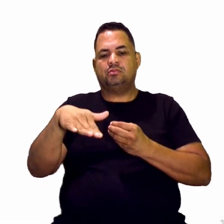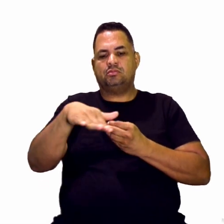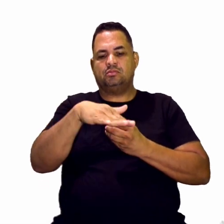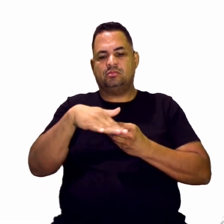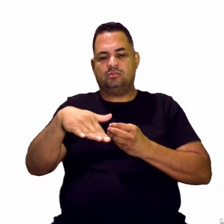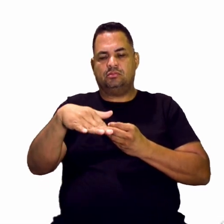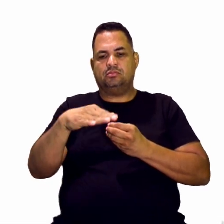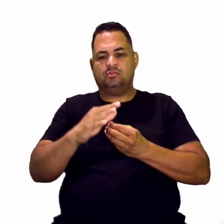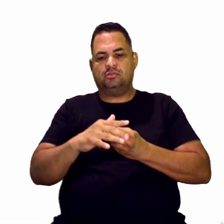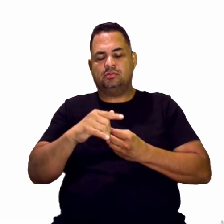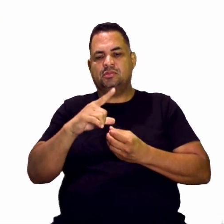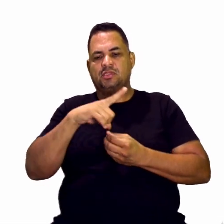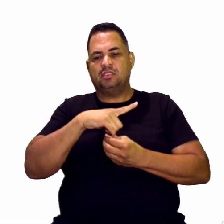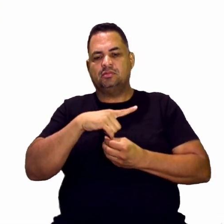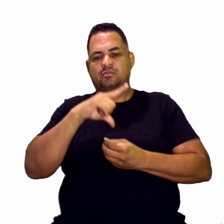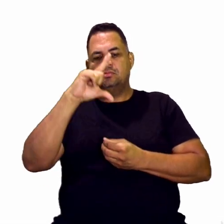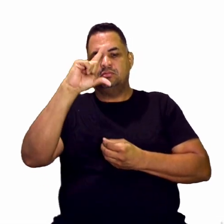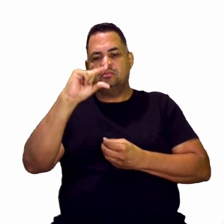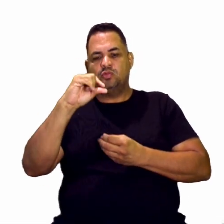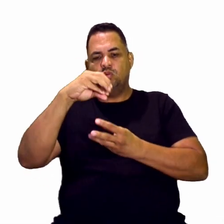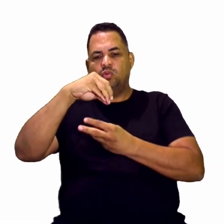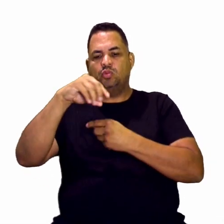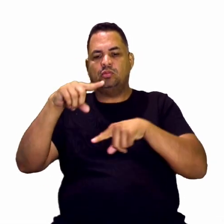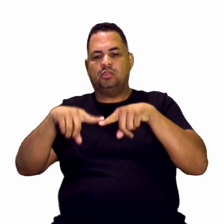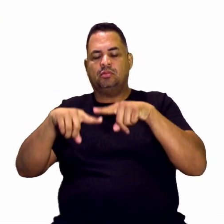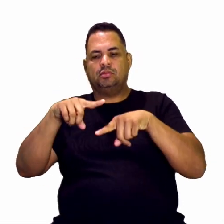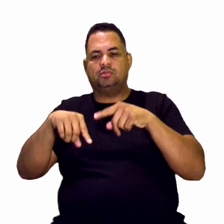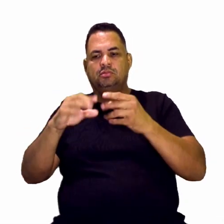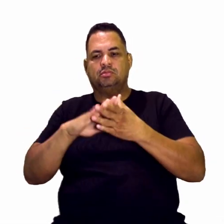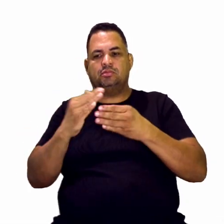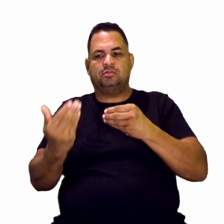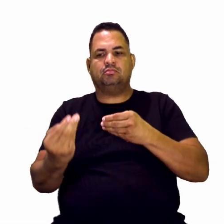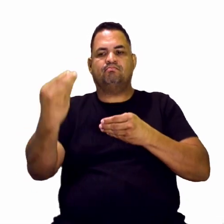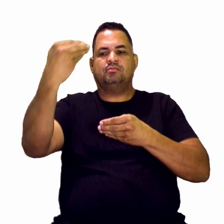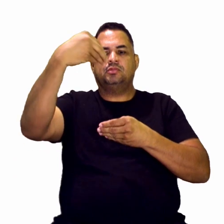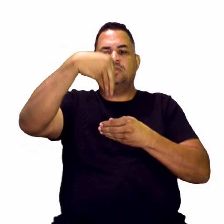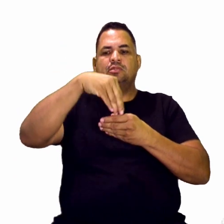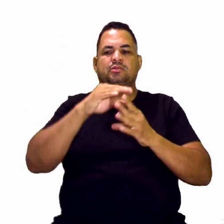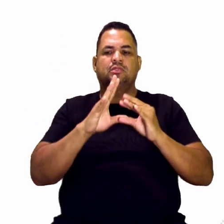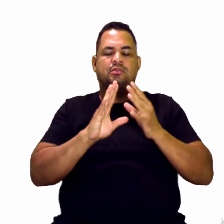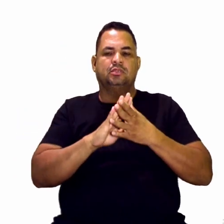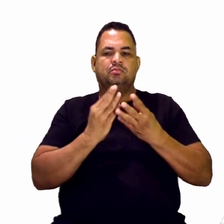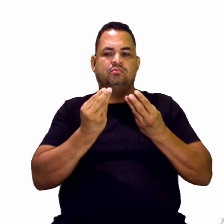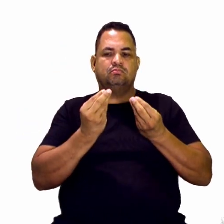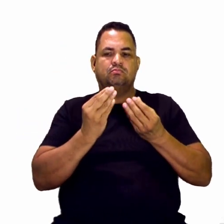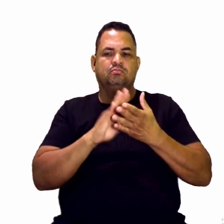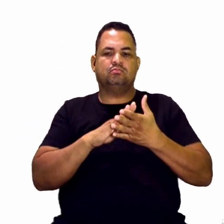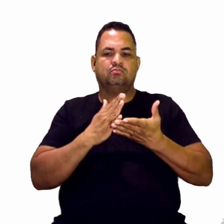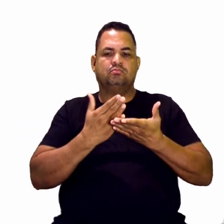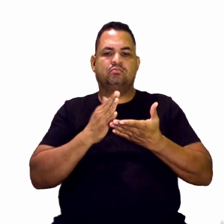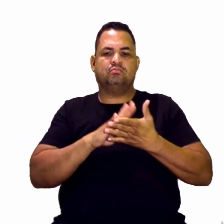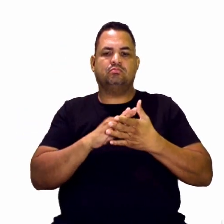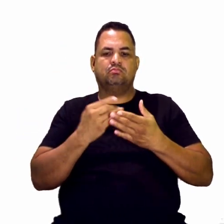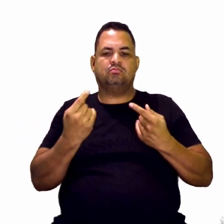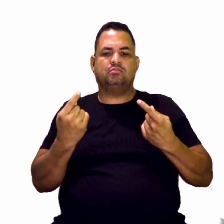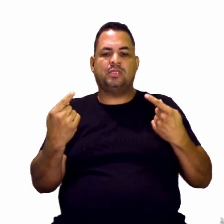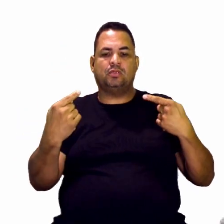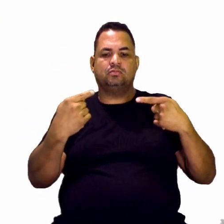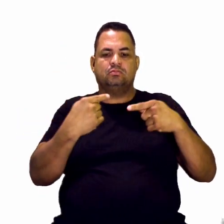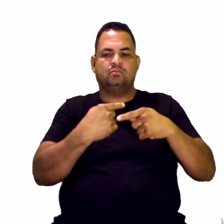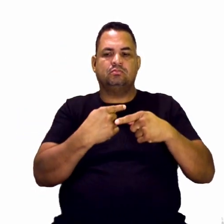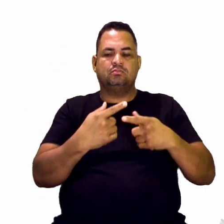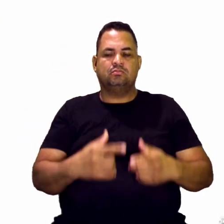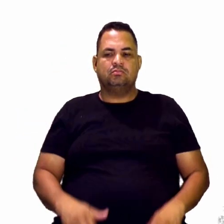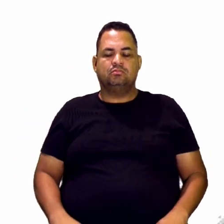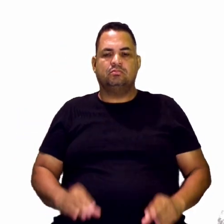que tem pouco soluto para um ambiente que tem muito soluto, ou seja, ela tem que nadar contra a correnteza.